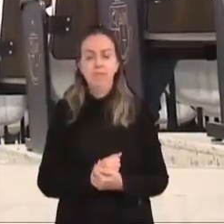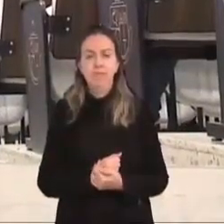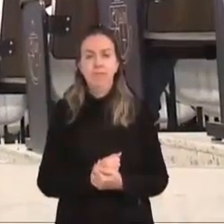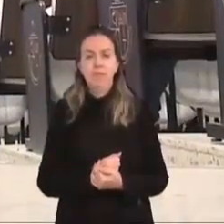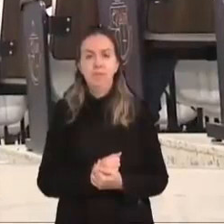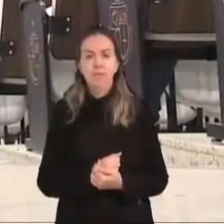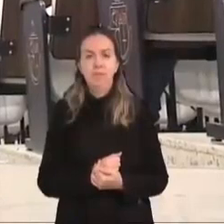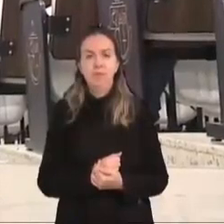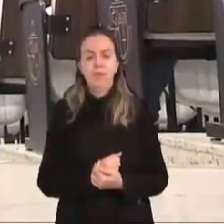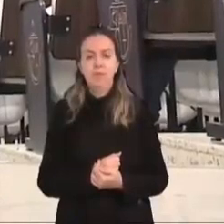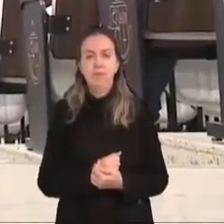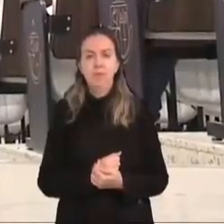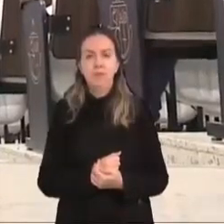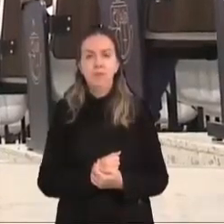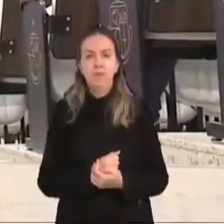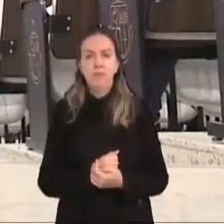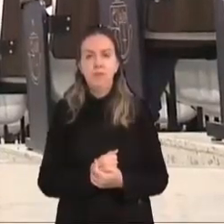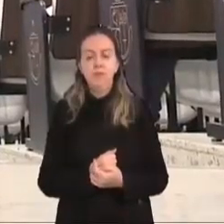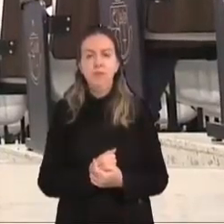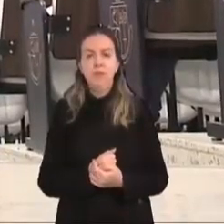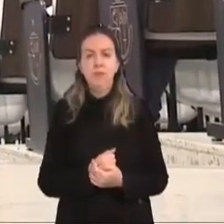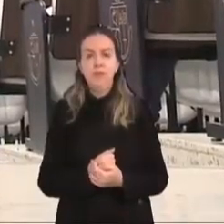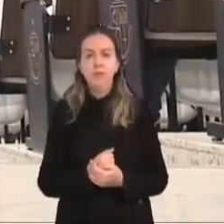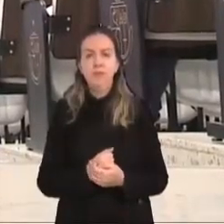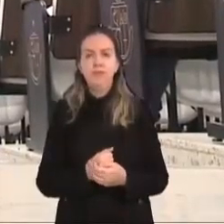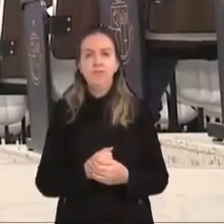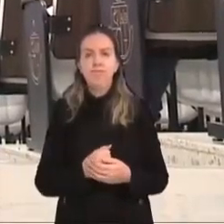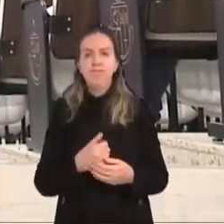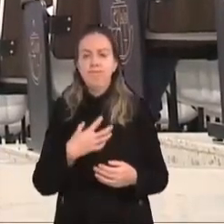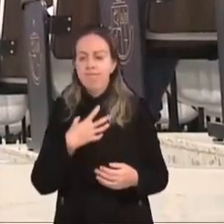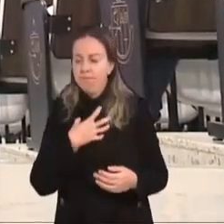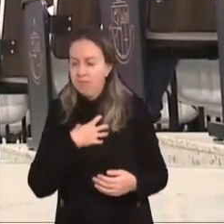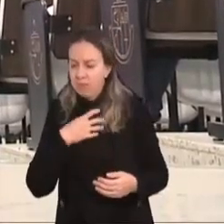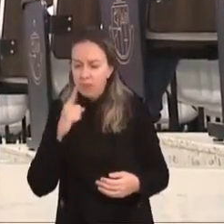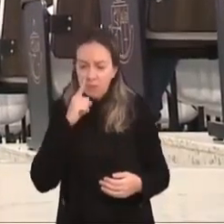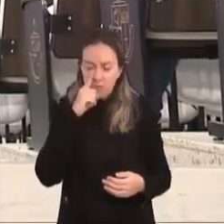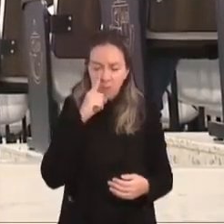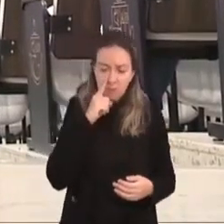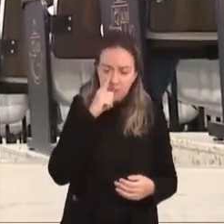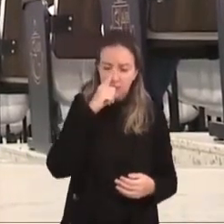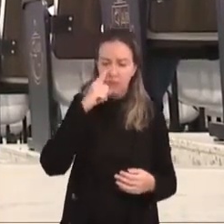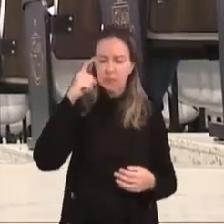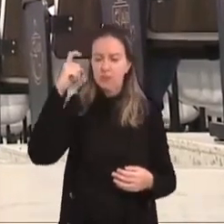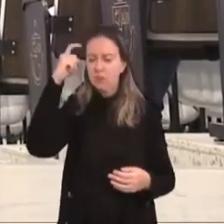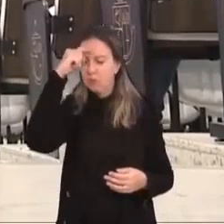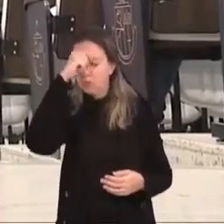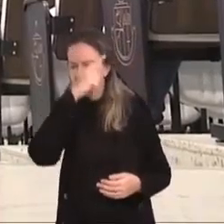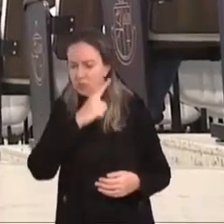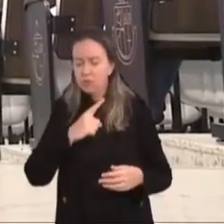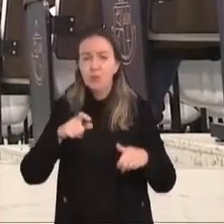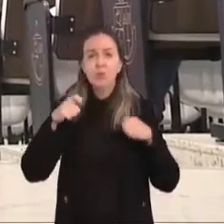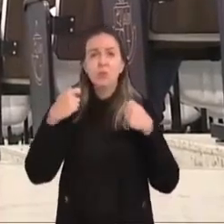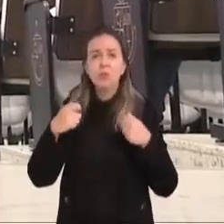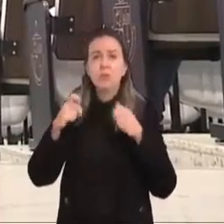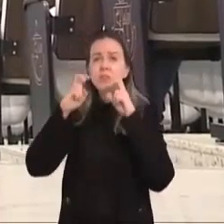Porque crente que ora, na hora da tempestade, ele não quer morrer. Ele conhece o caminho da